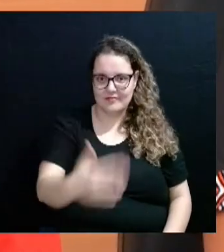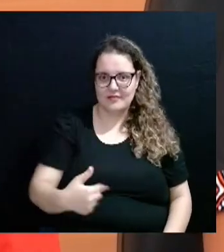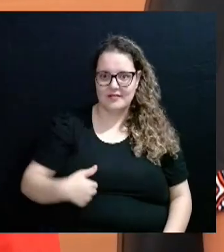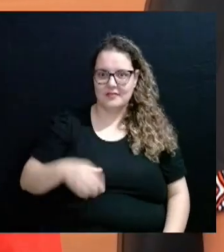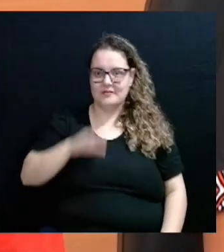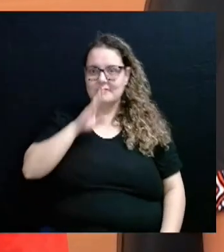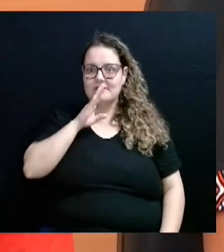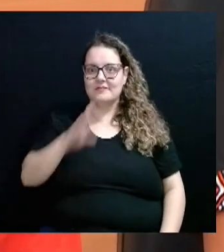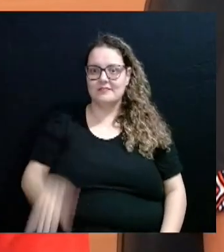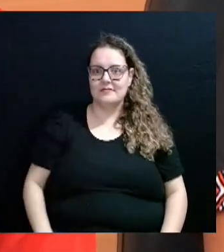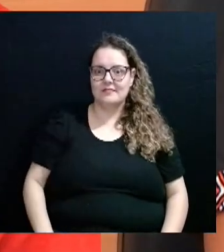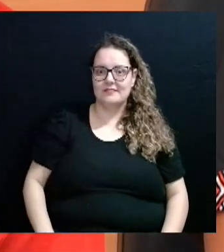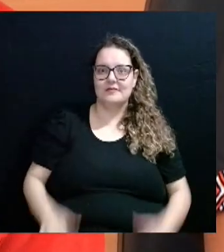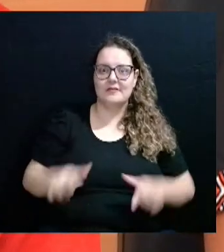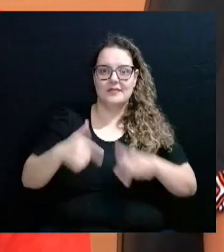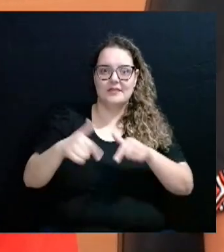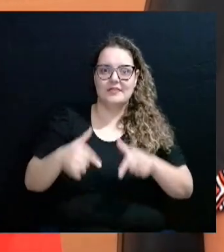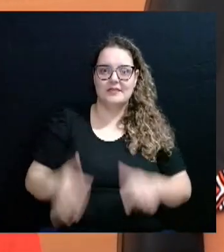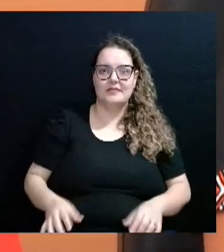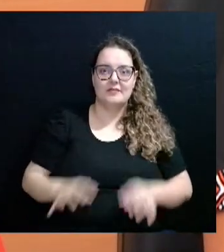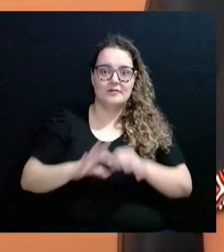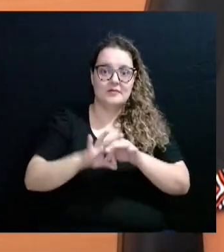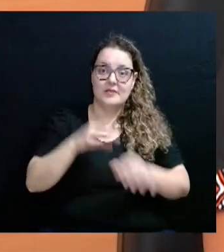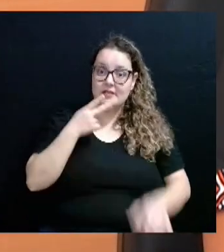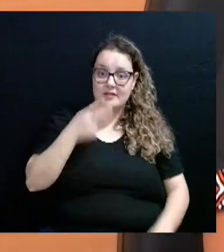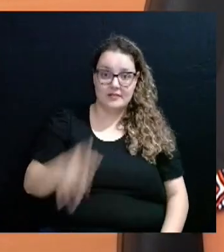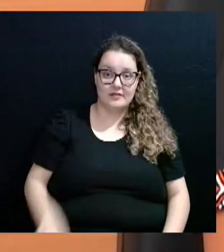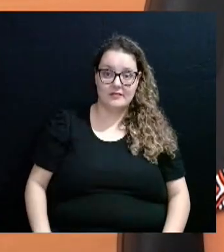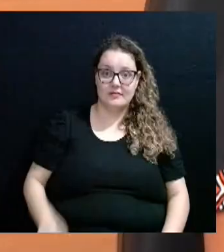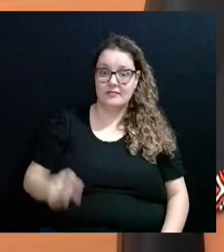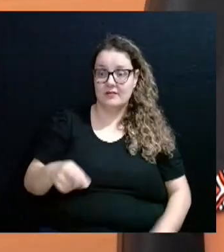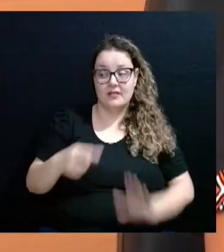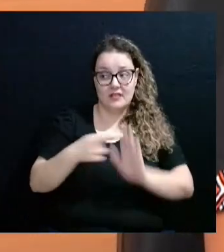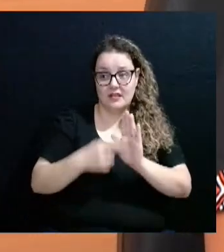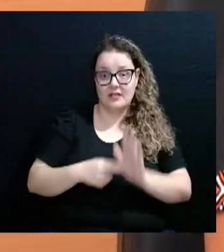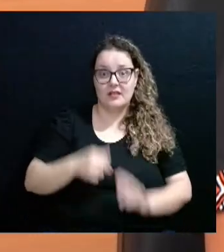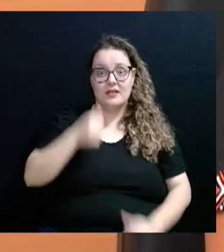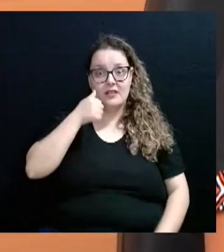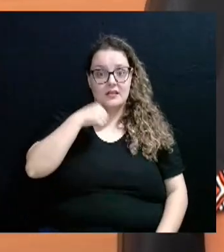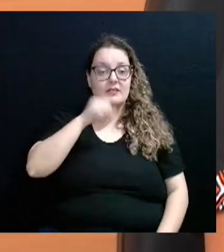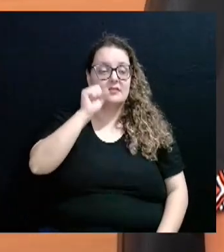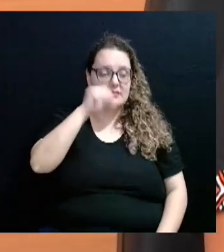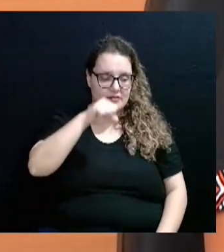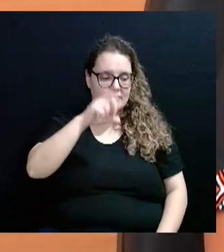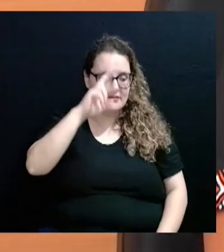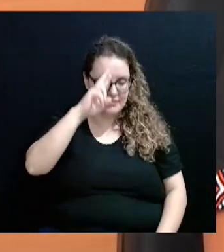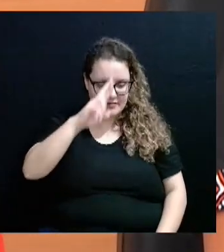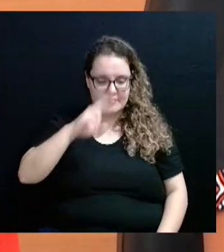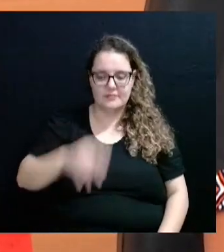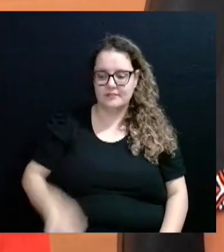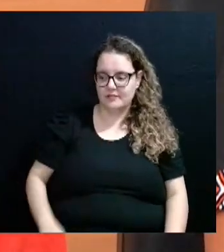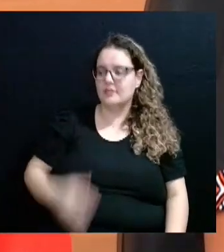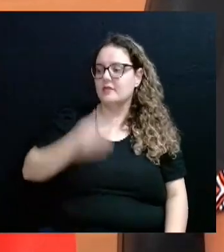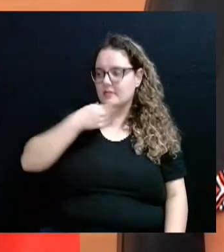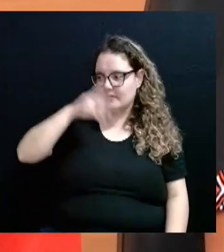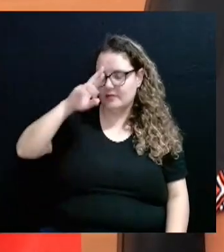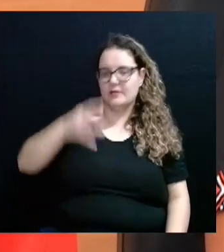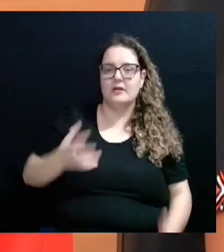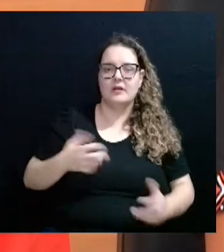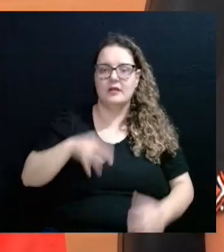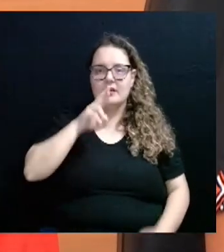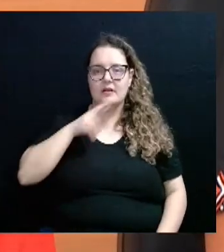me permitiam dizer o que era protocolo. Sim, senhor, não senhor, posso ajudar. Quer sorvete, é sacola, é o